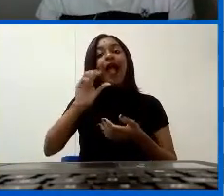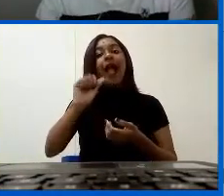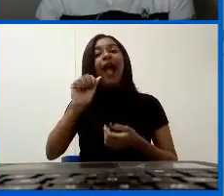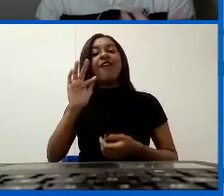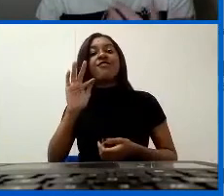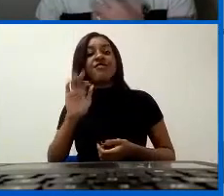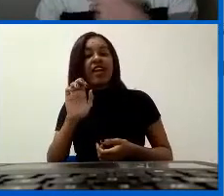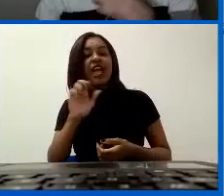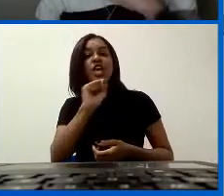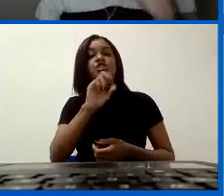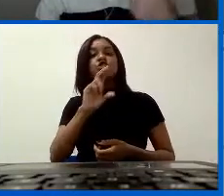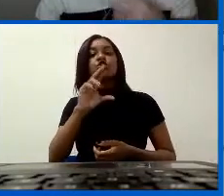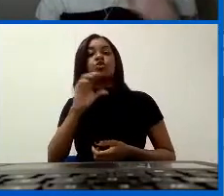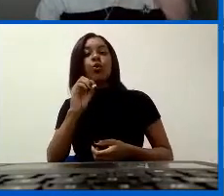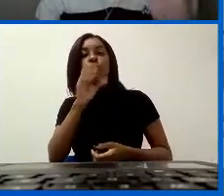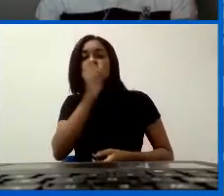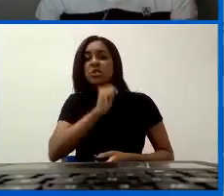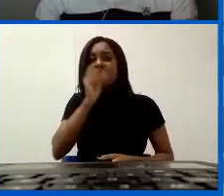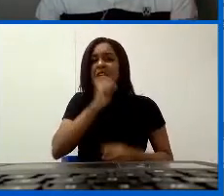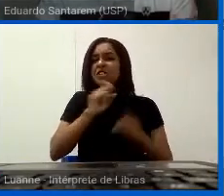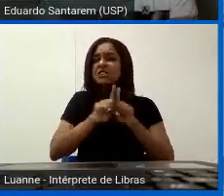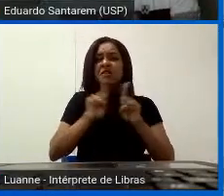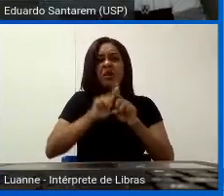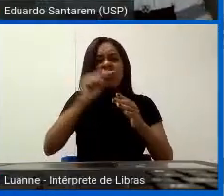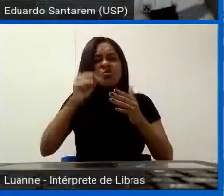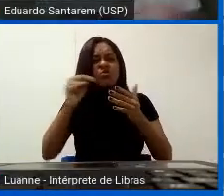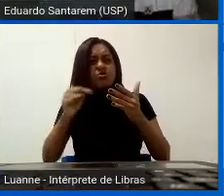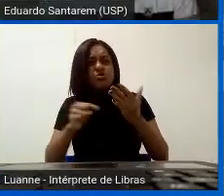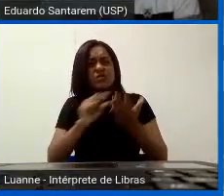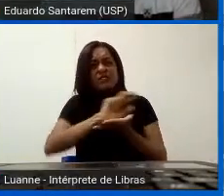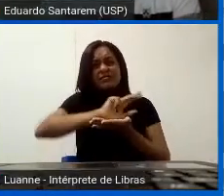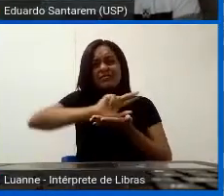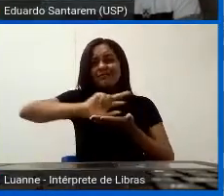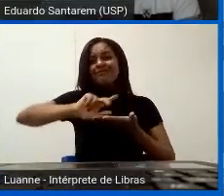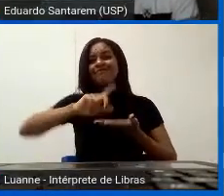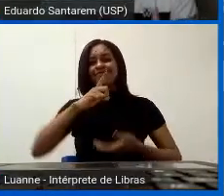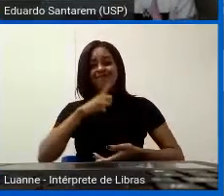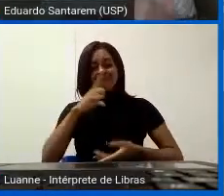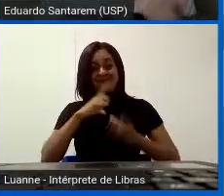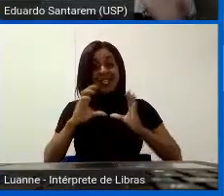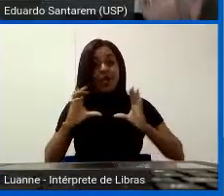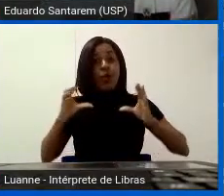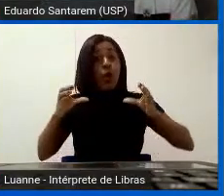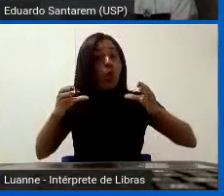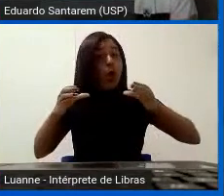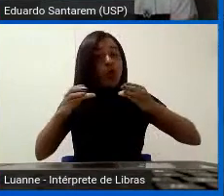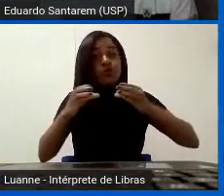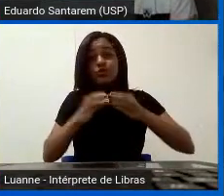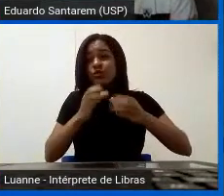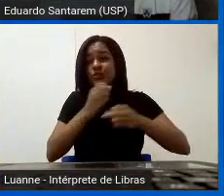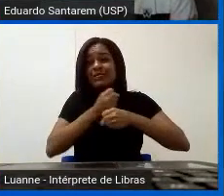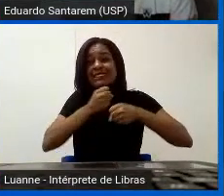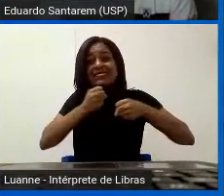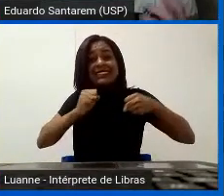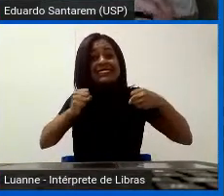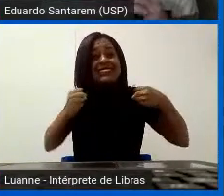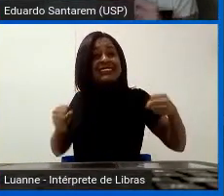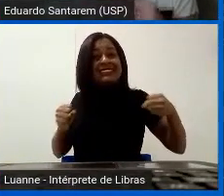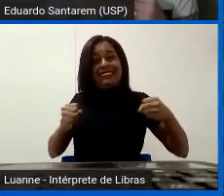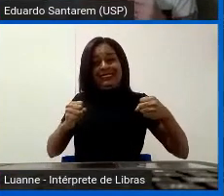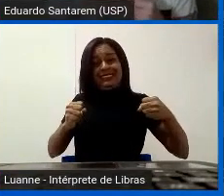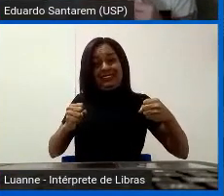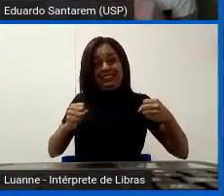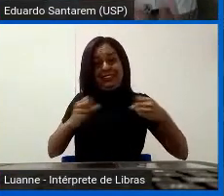mais com várias outras coisas tem um conjunto imenso de ferramentas dessa natureza tá